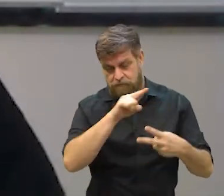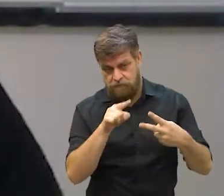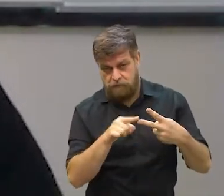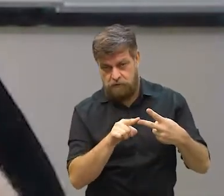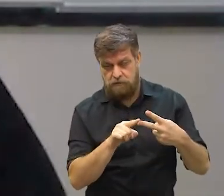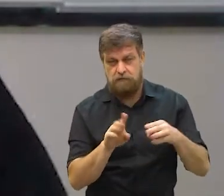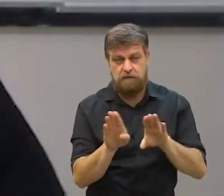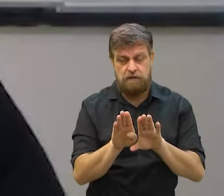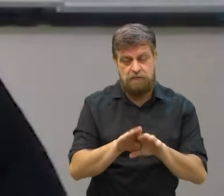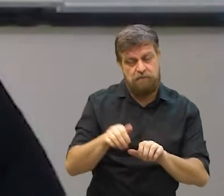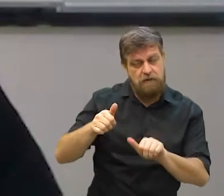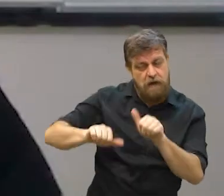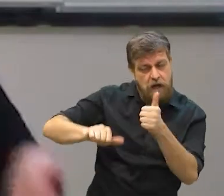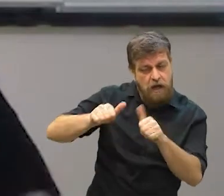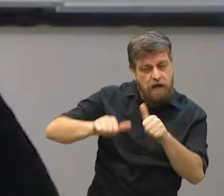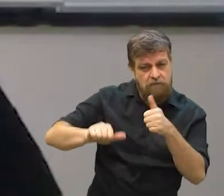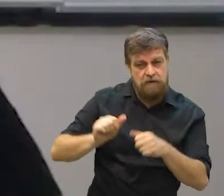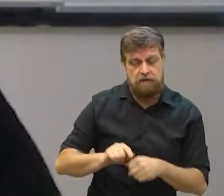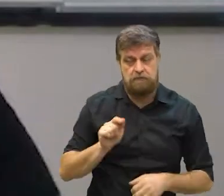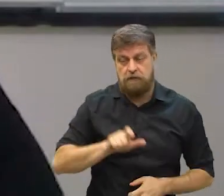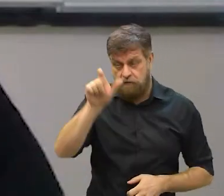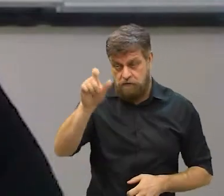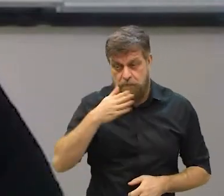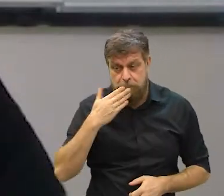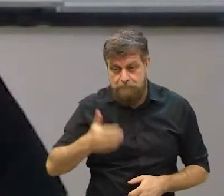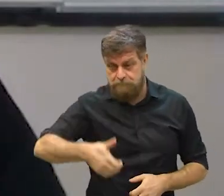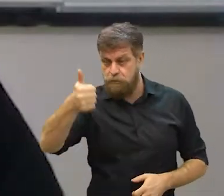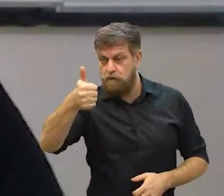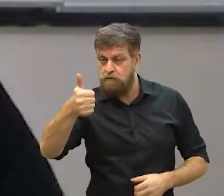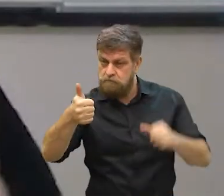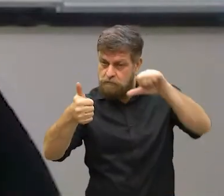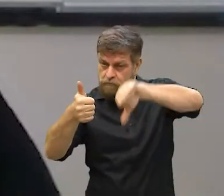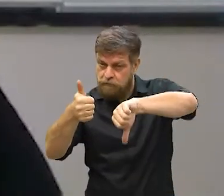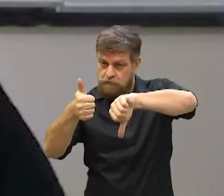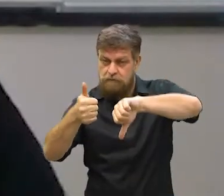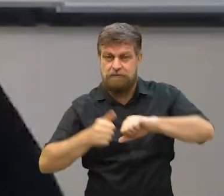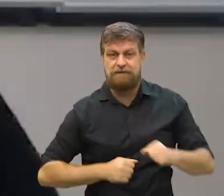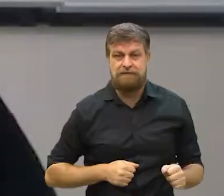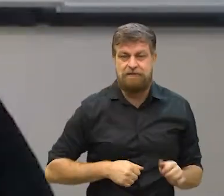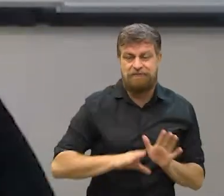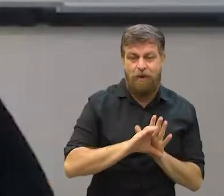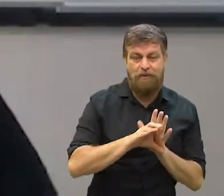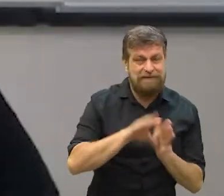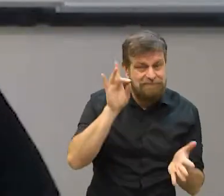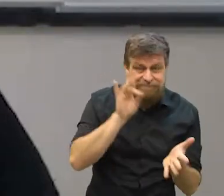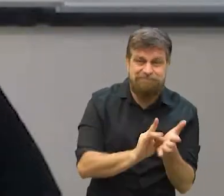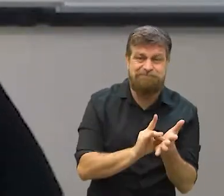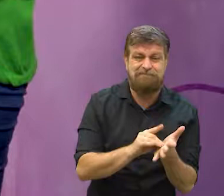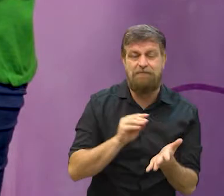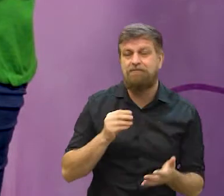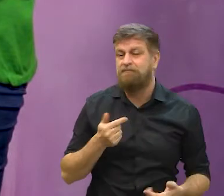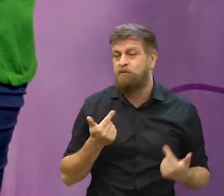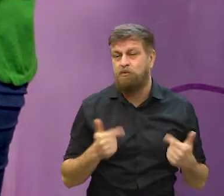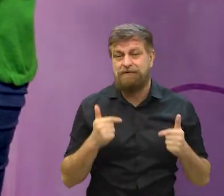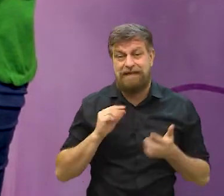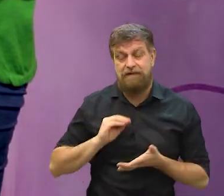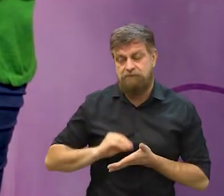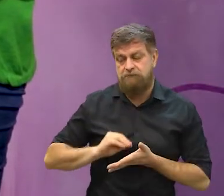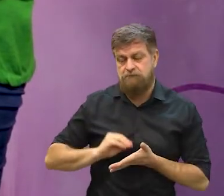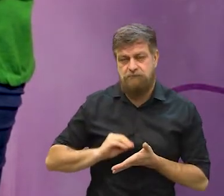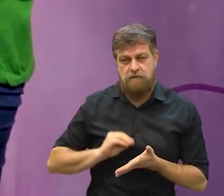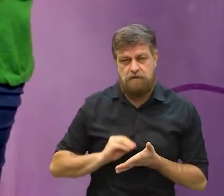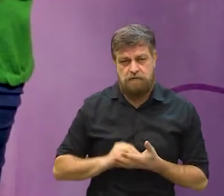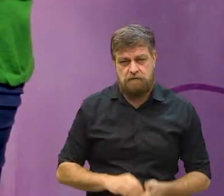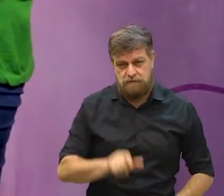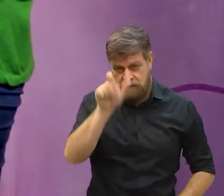segundo, você avaliaria muito custo-benefício, pela falta de um consenso ainda em torno disso. E doutora, a senhora disse aí que